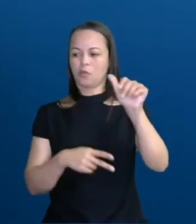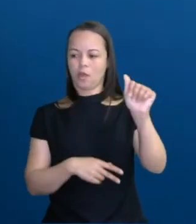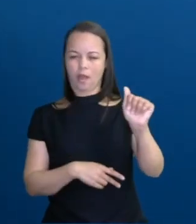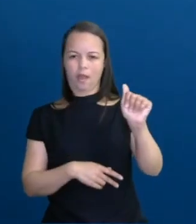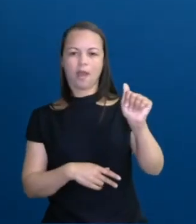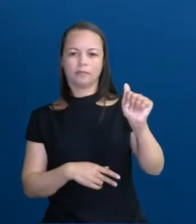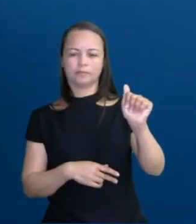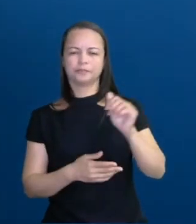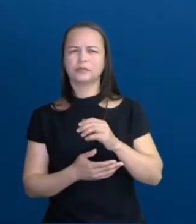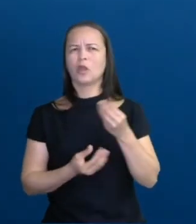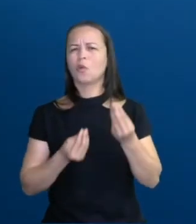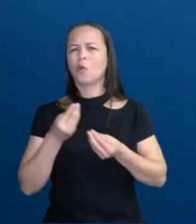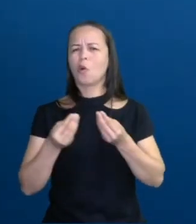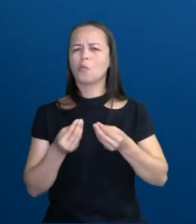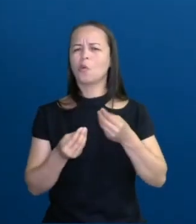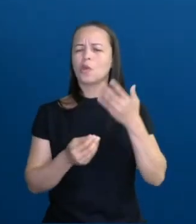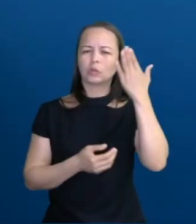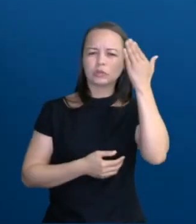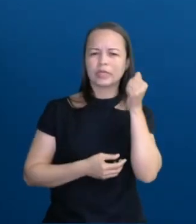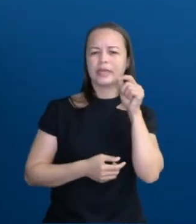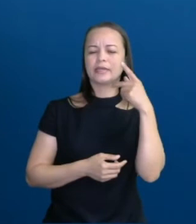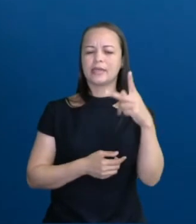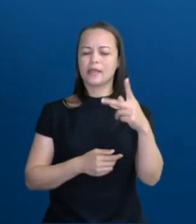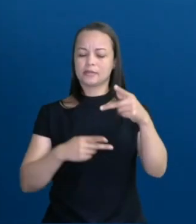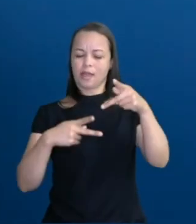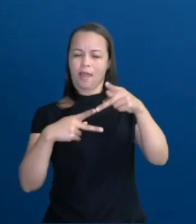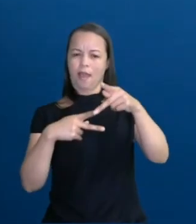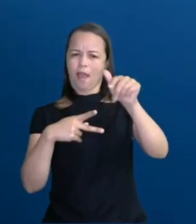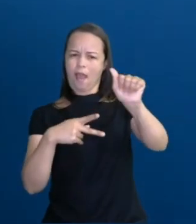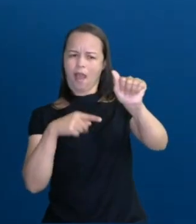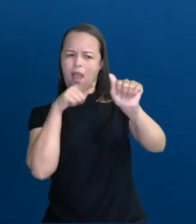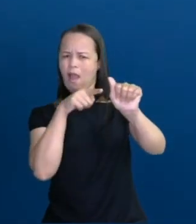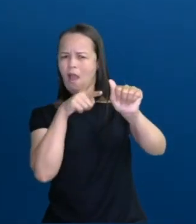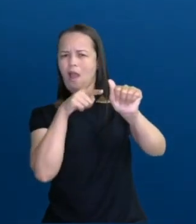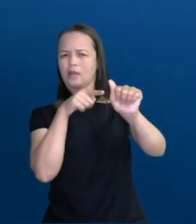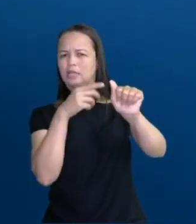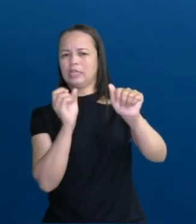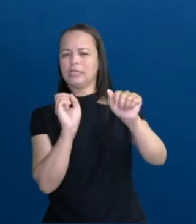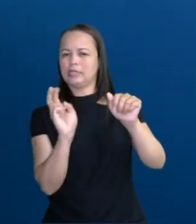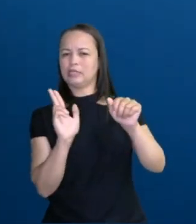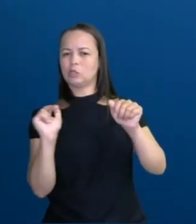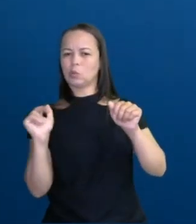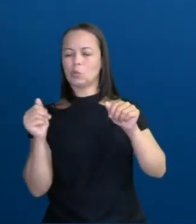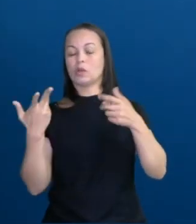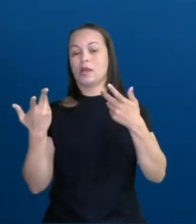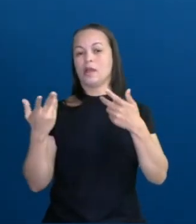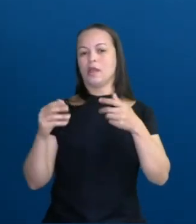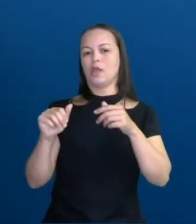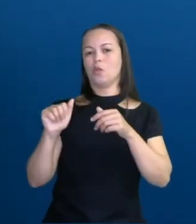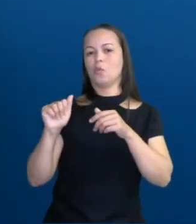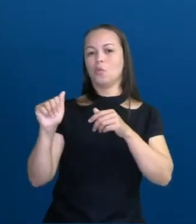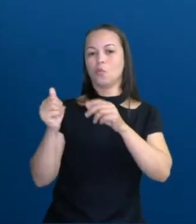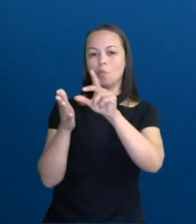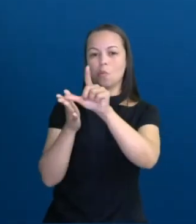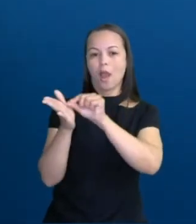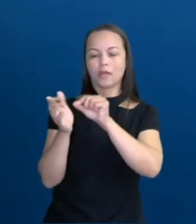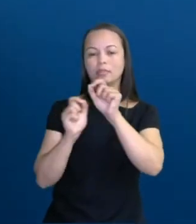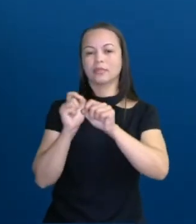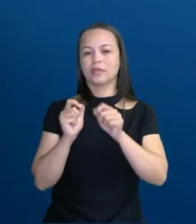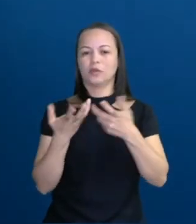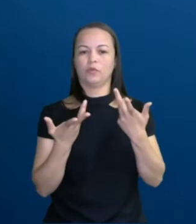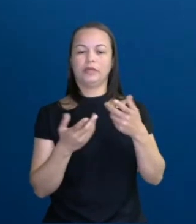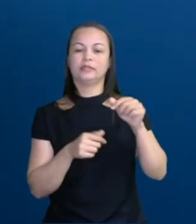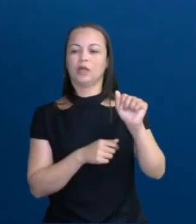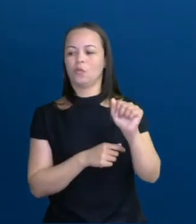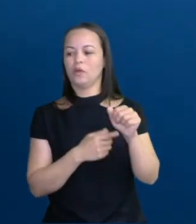a como é que eu sei que esse aqui ó é preposição e não artigo porque o ar ele está antes de um verbo necessitar